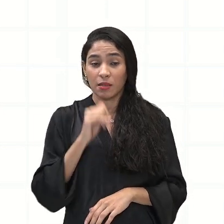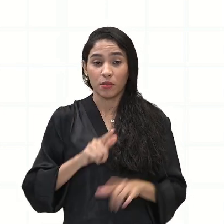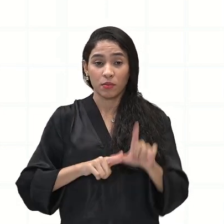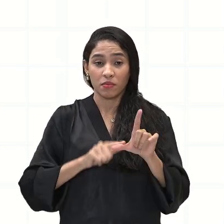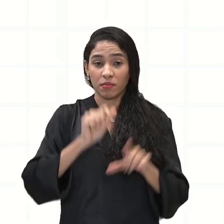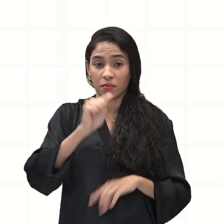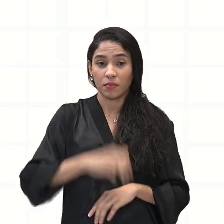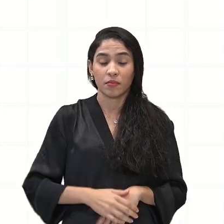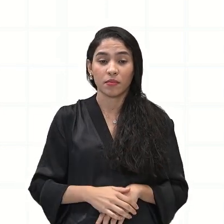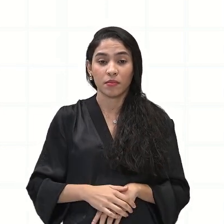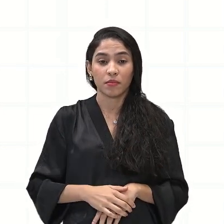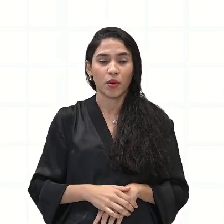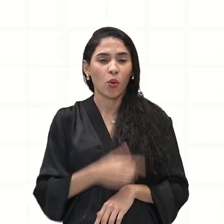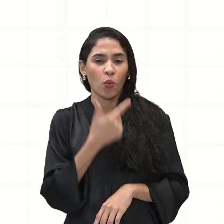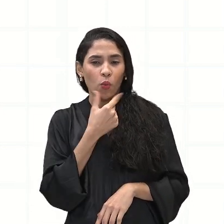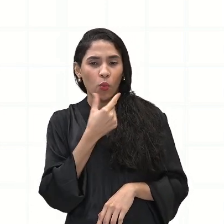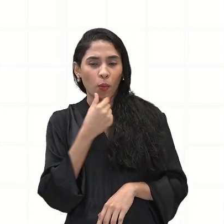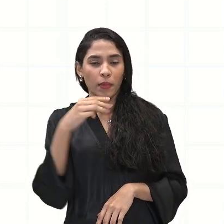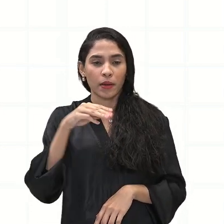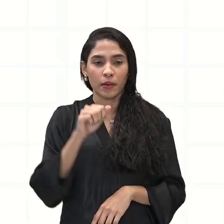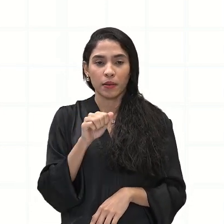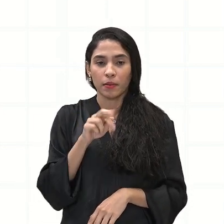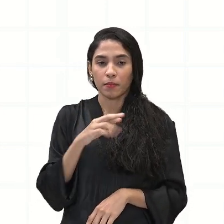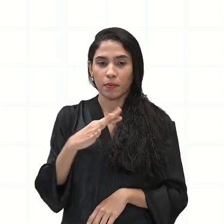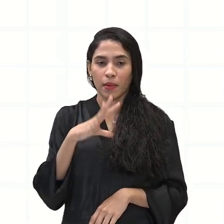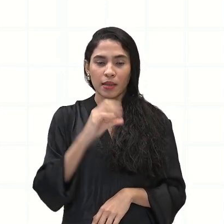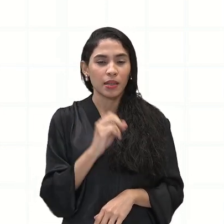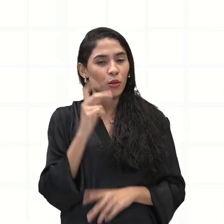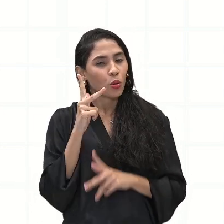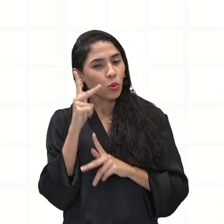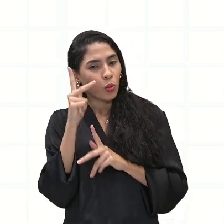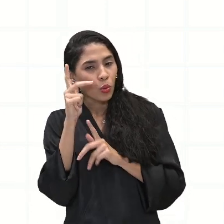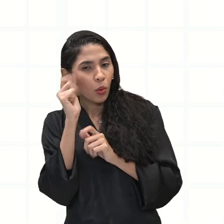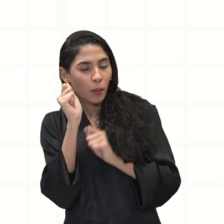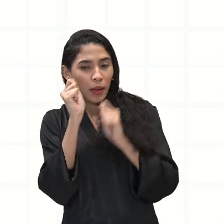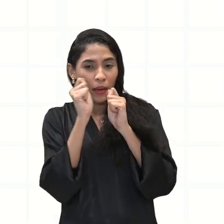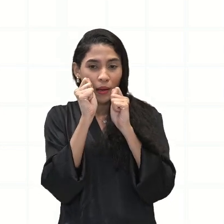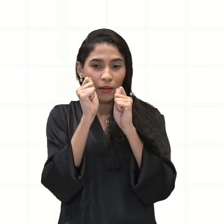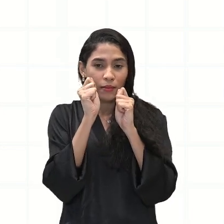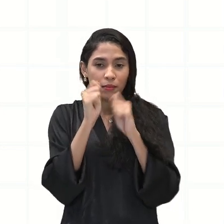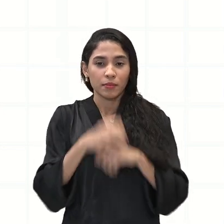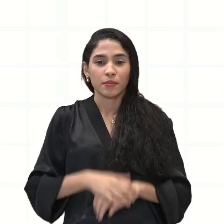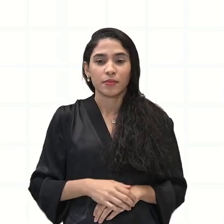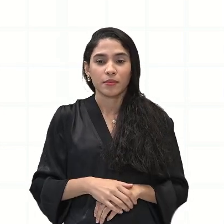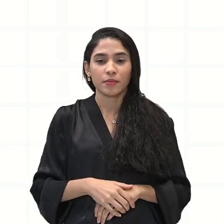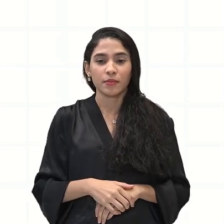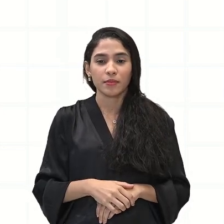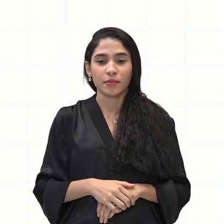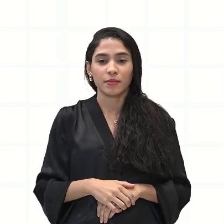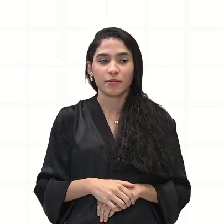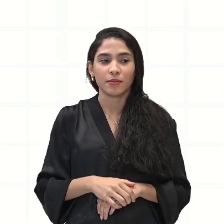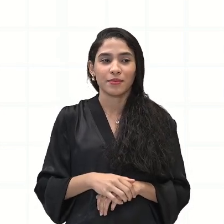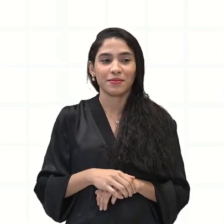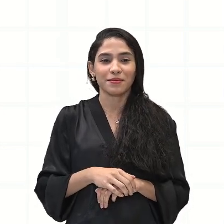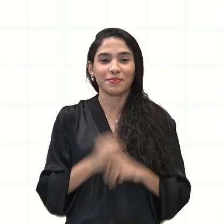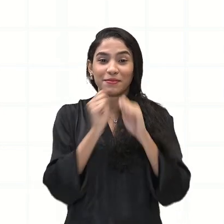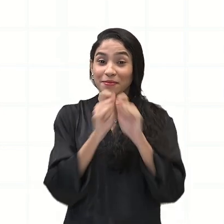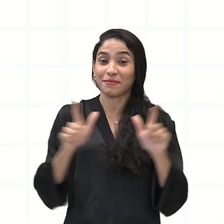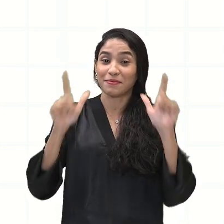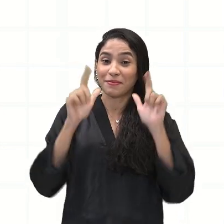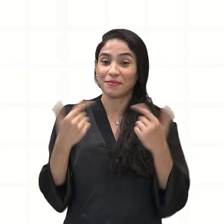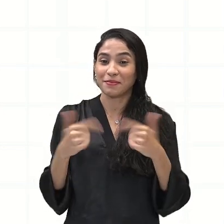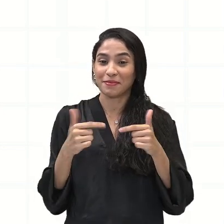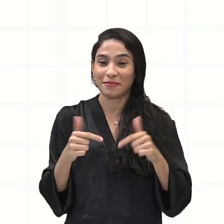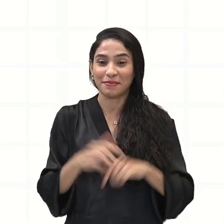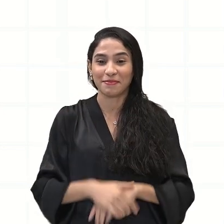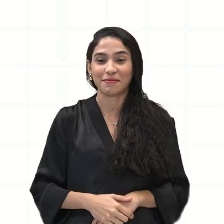Marcelo dormia acordado no trabalho. Então, aqui existe algo